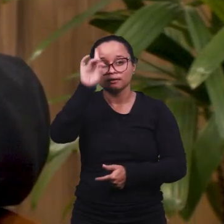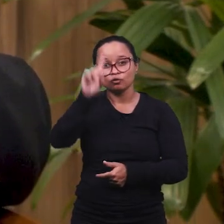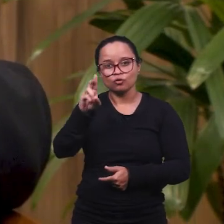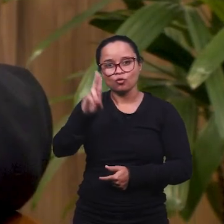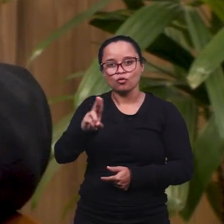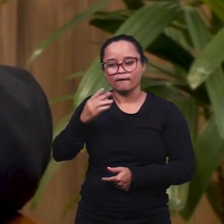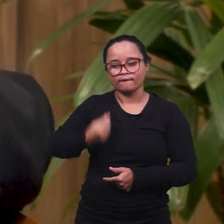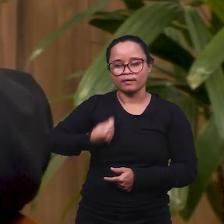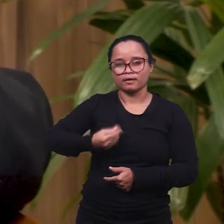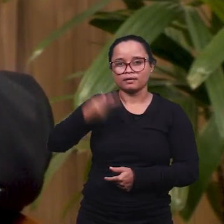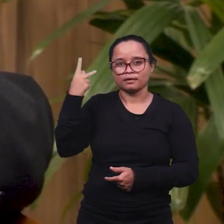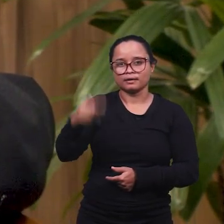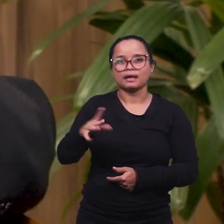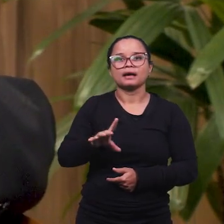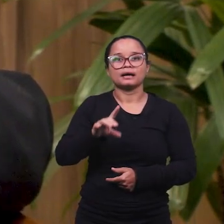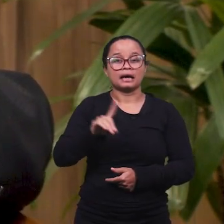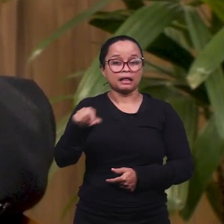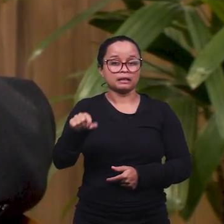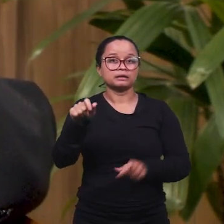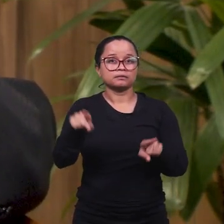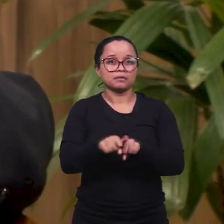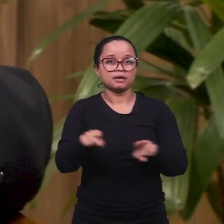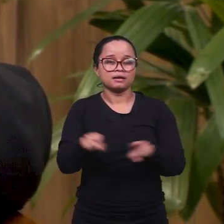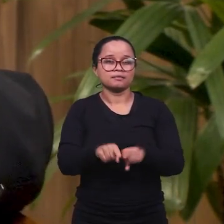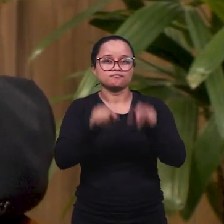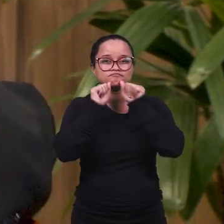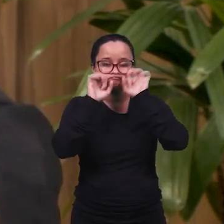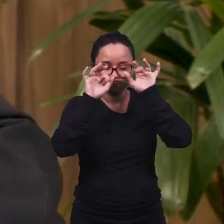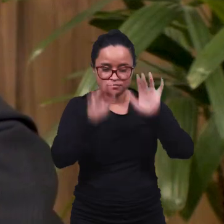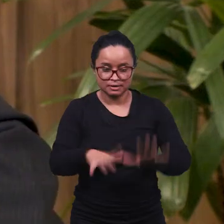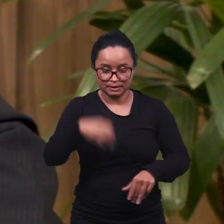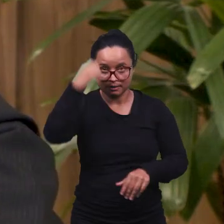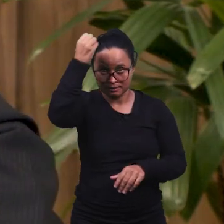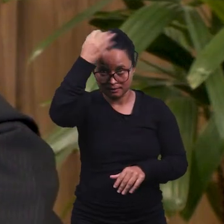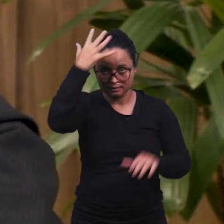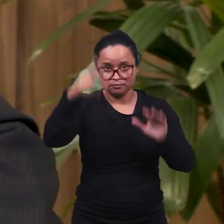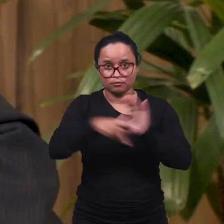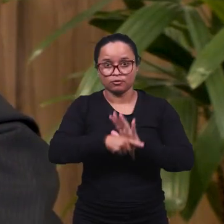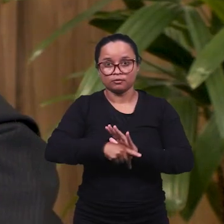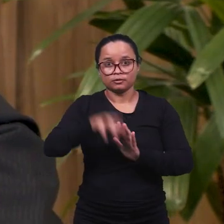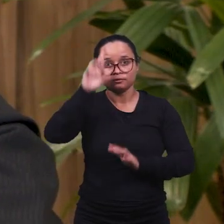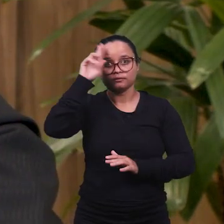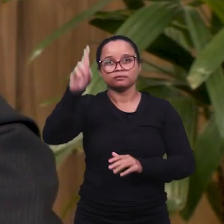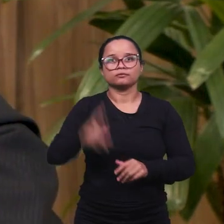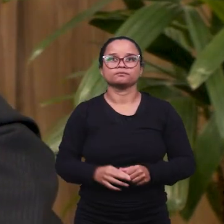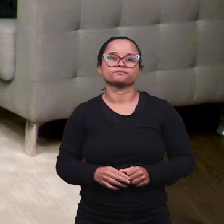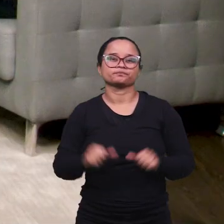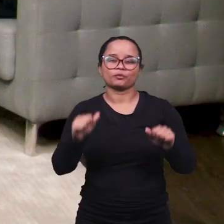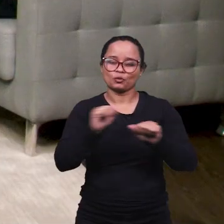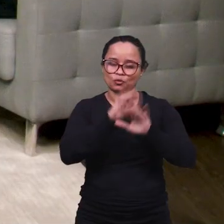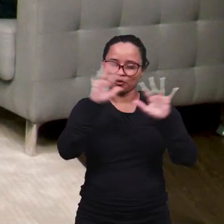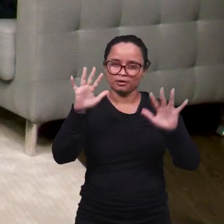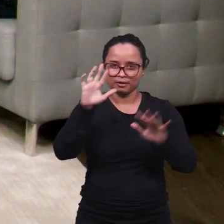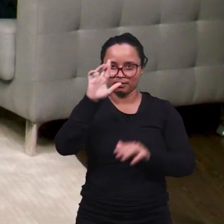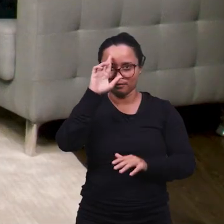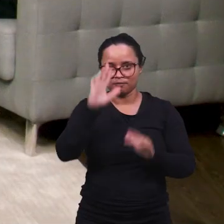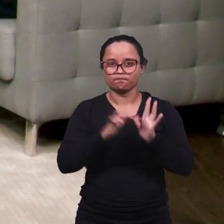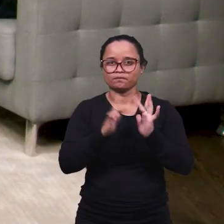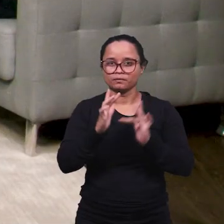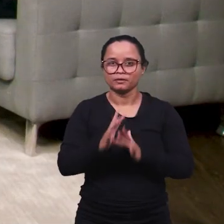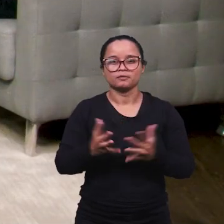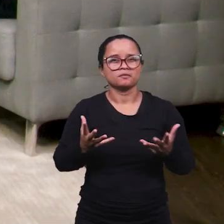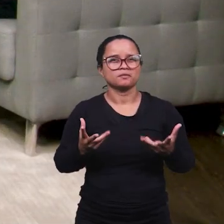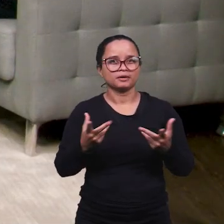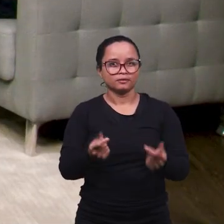dela e nisso também ela certamente é abençoada e alimentada na graça do Senhor. Glória a Jesus, que